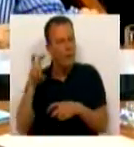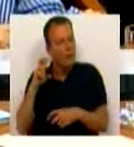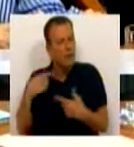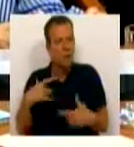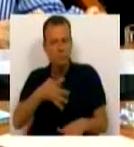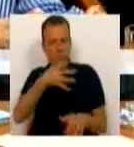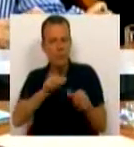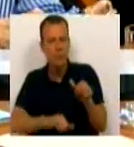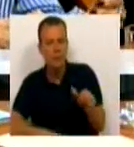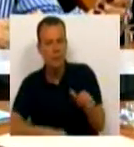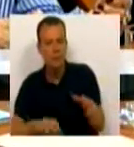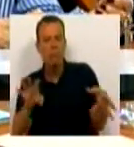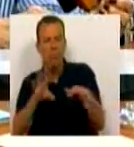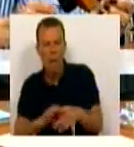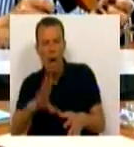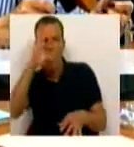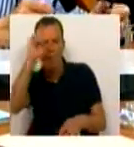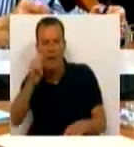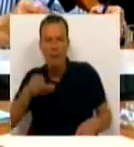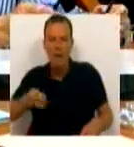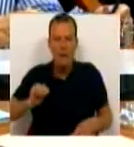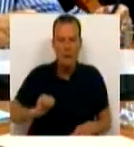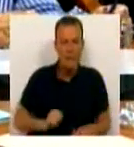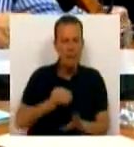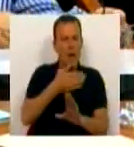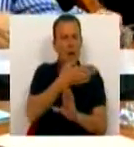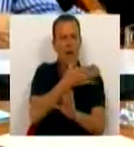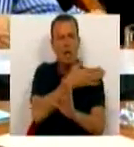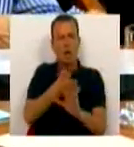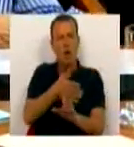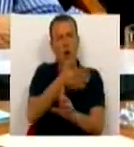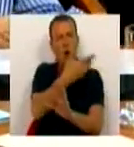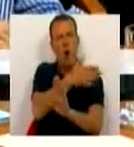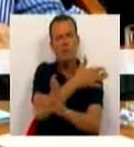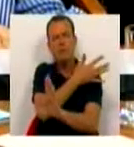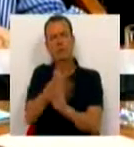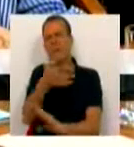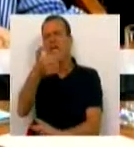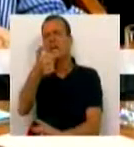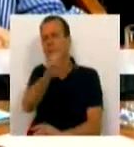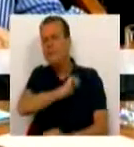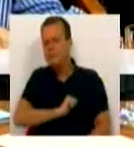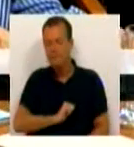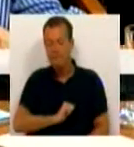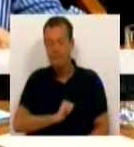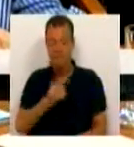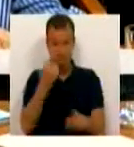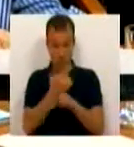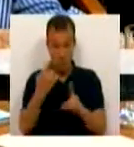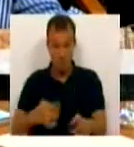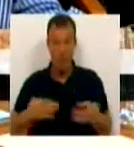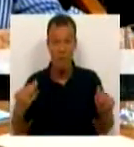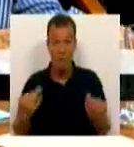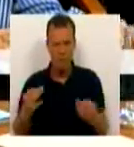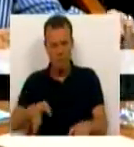intervenção referente ao governo do PSD dentro de 2011 e 2015. Porque, de facto, as